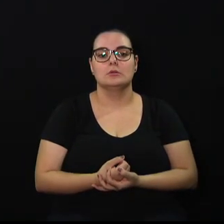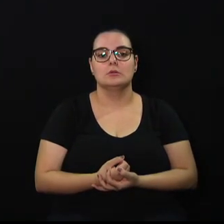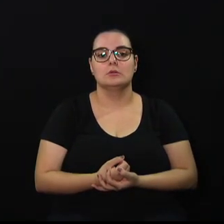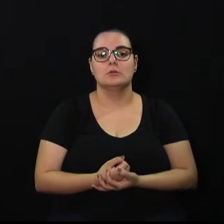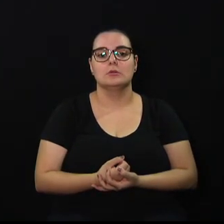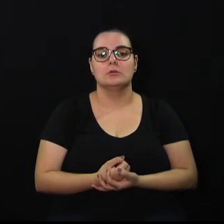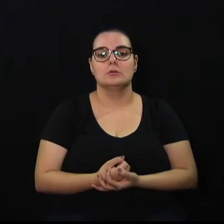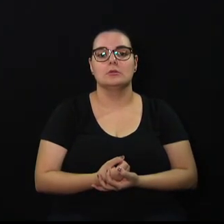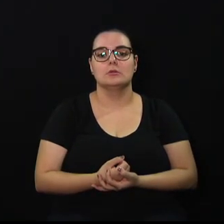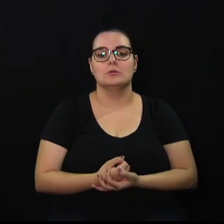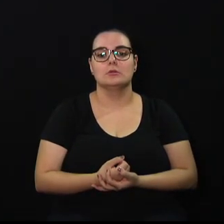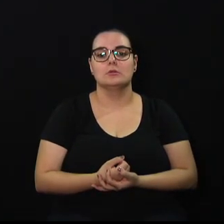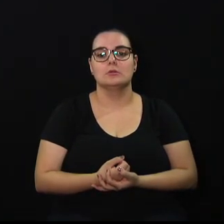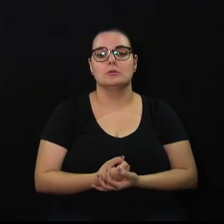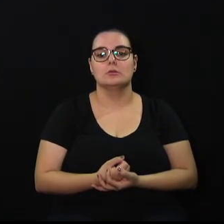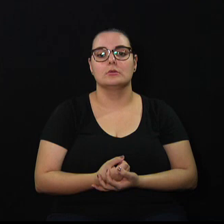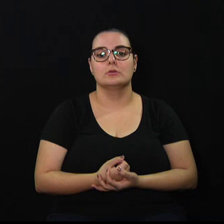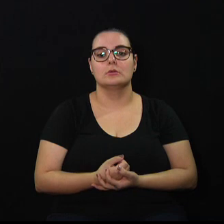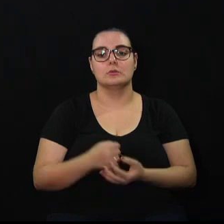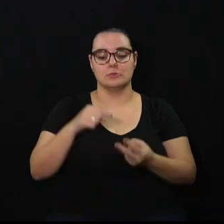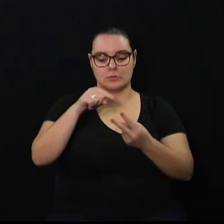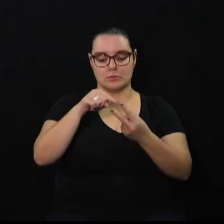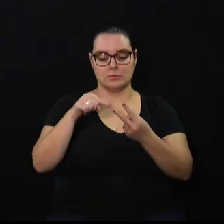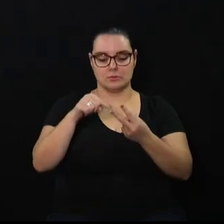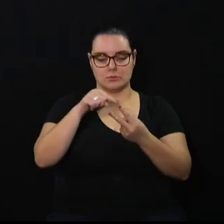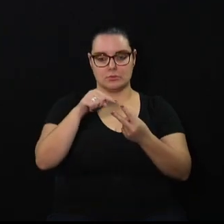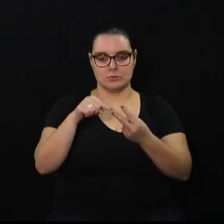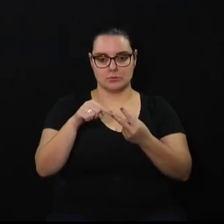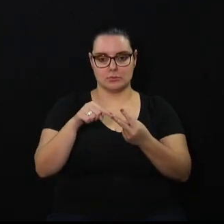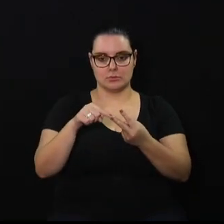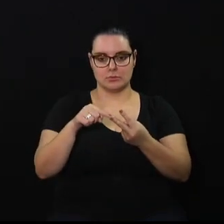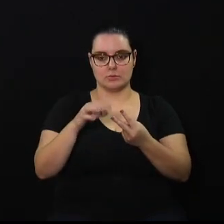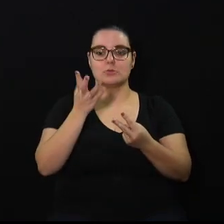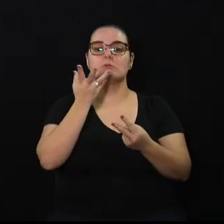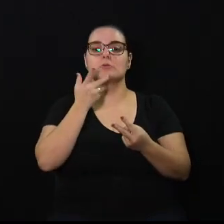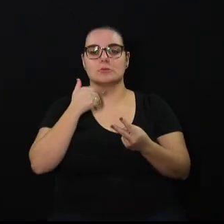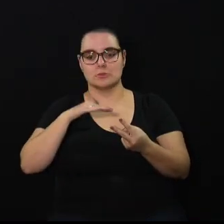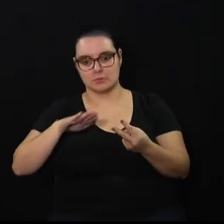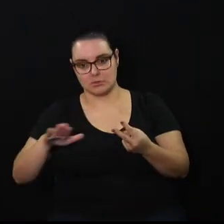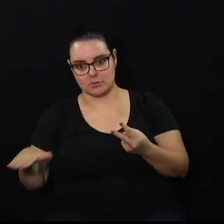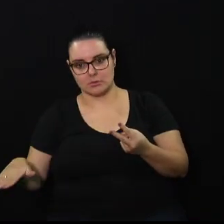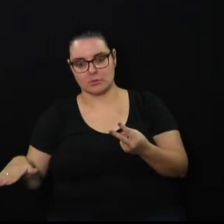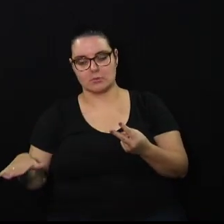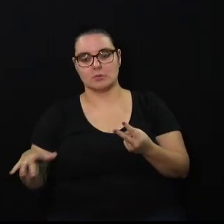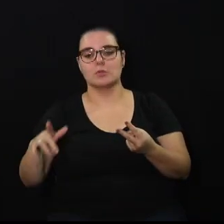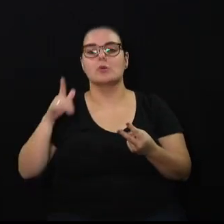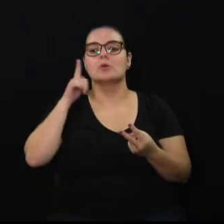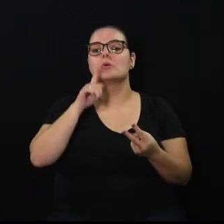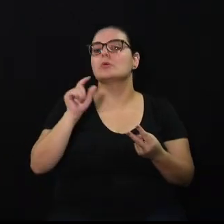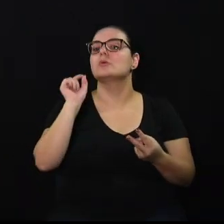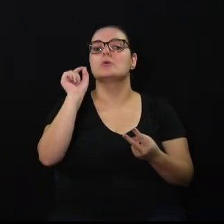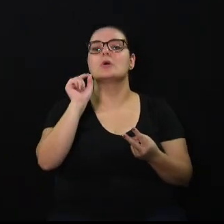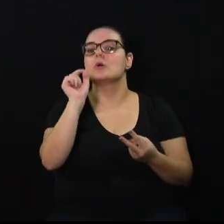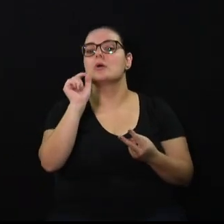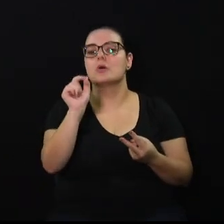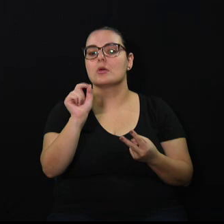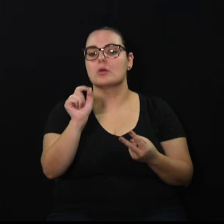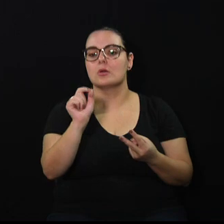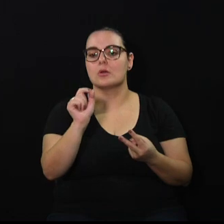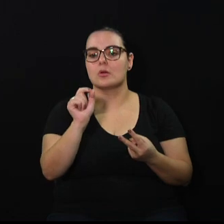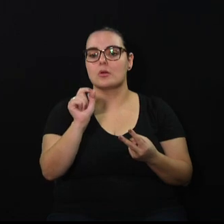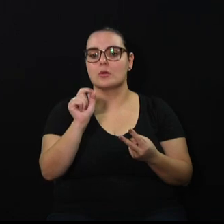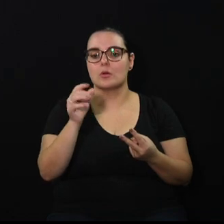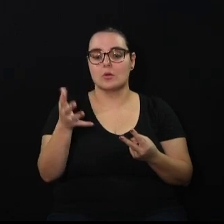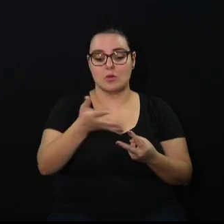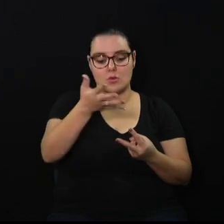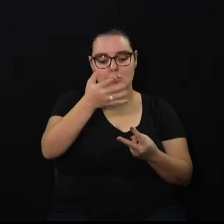daí nós temos dois tipos de que as crianças consigam conseguem a chegar esses estímulos